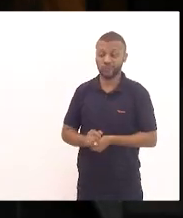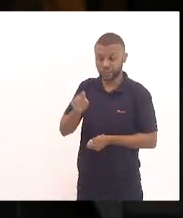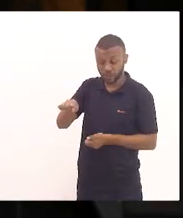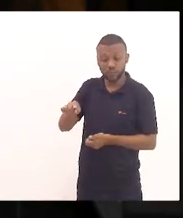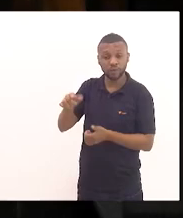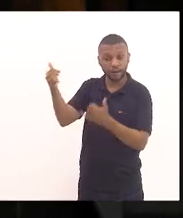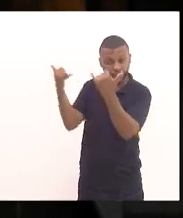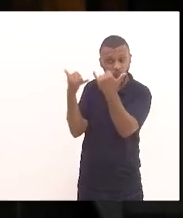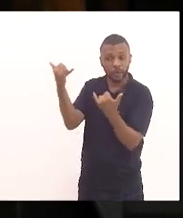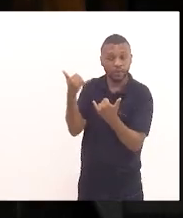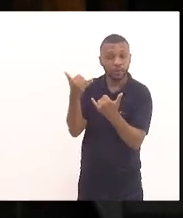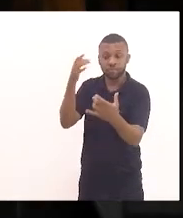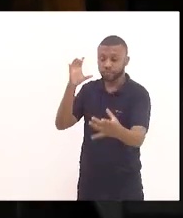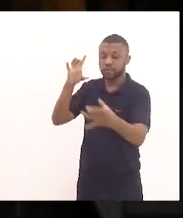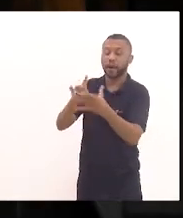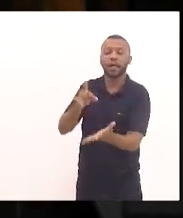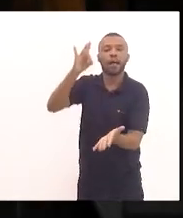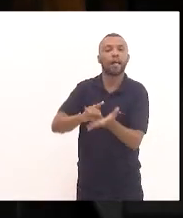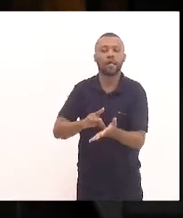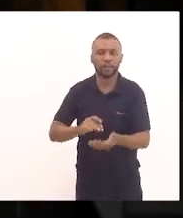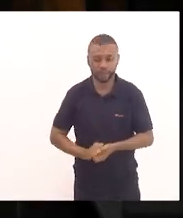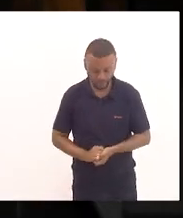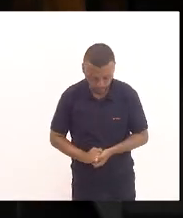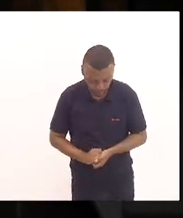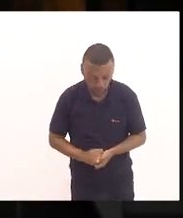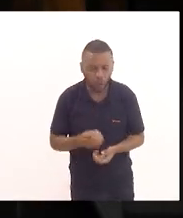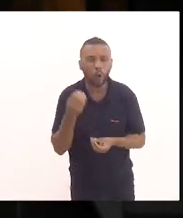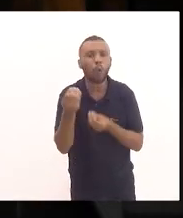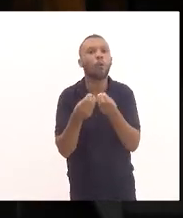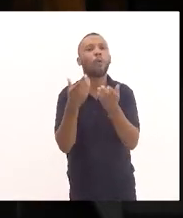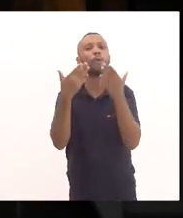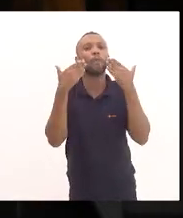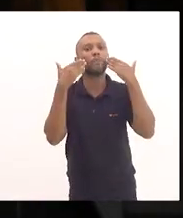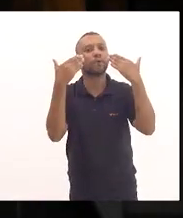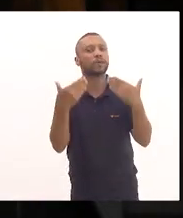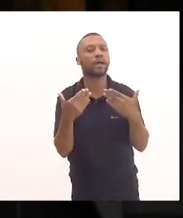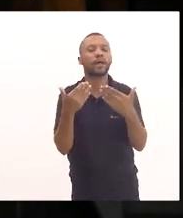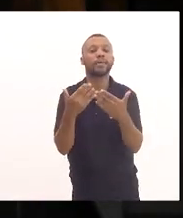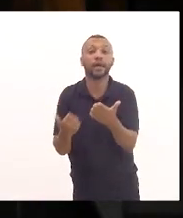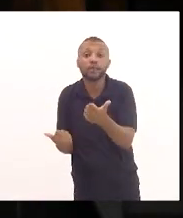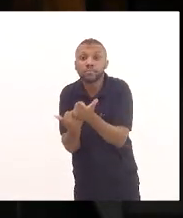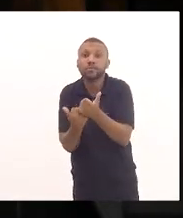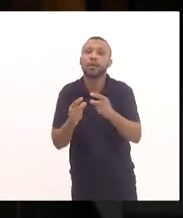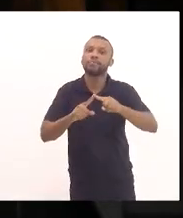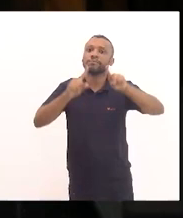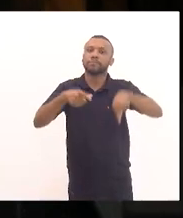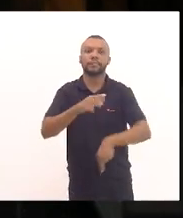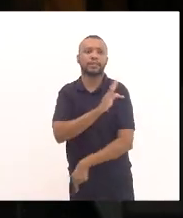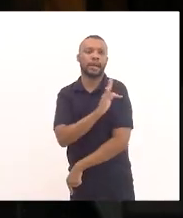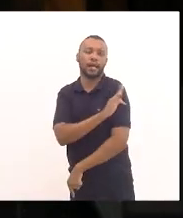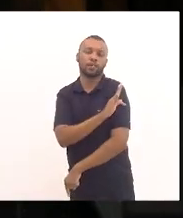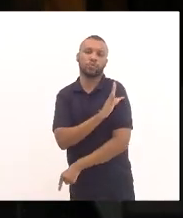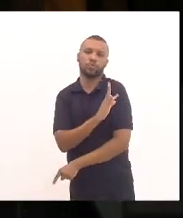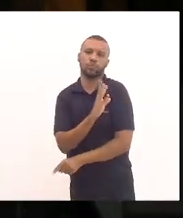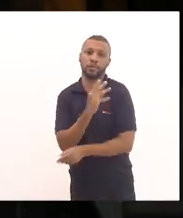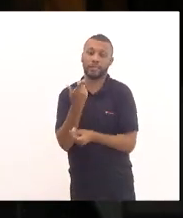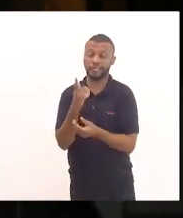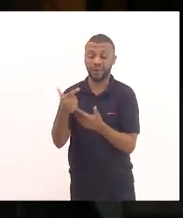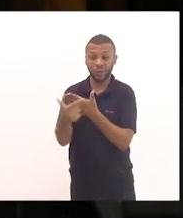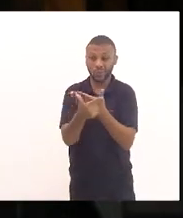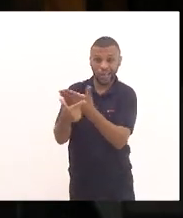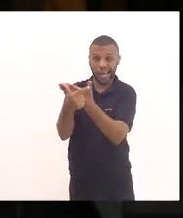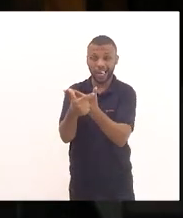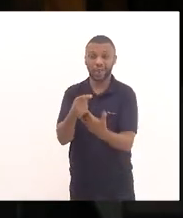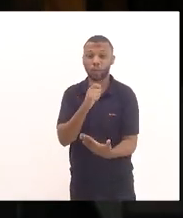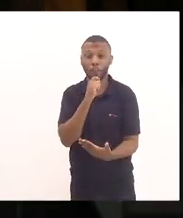realidade. Como prestar esse assessoramento técnico se os quadros técnicos competentes que temos na EMATER não conseguem nem ter os